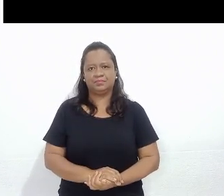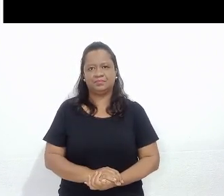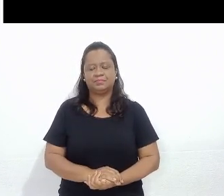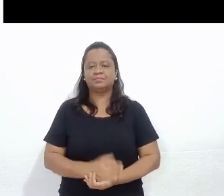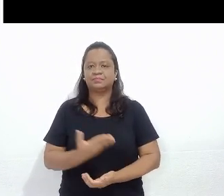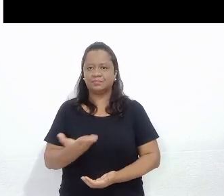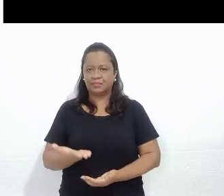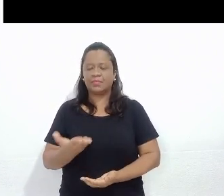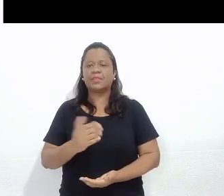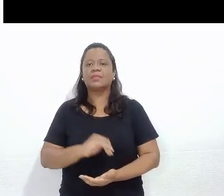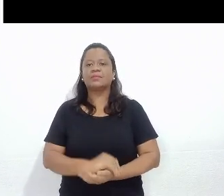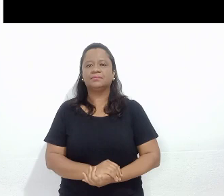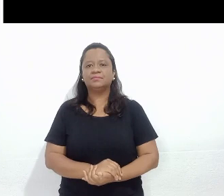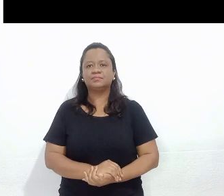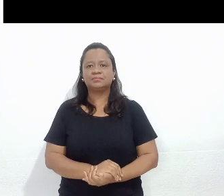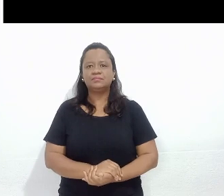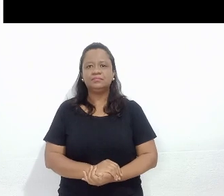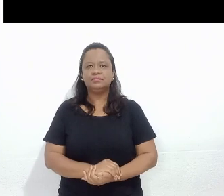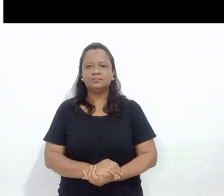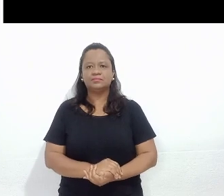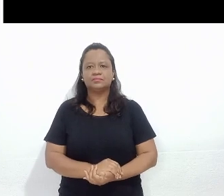É isso.